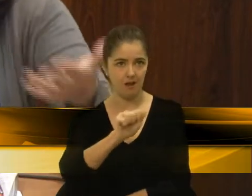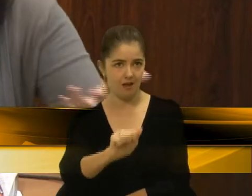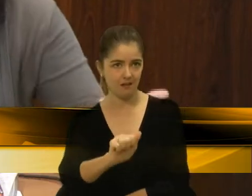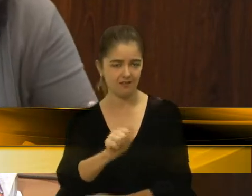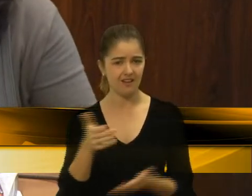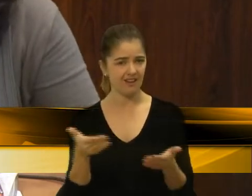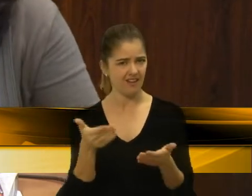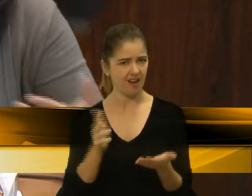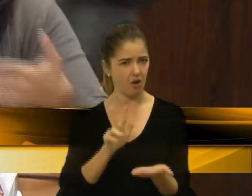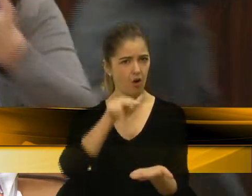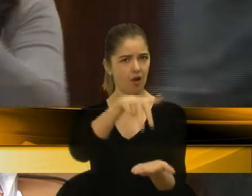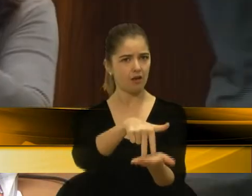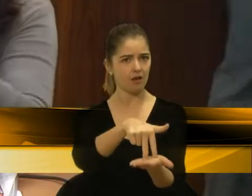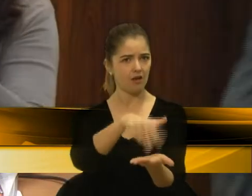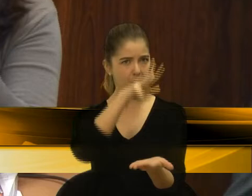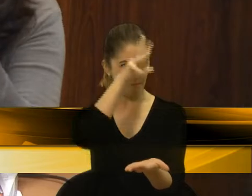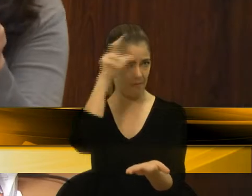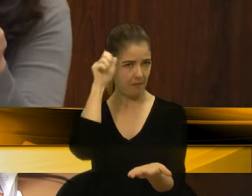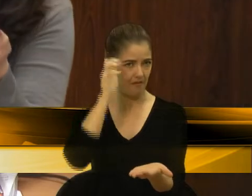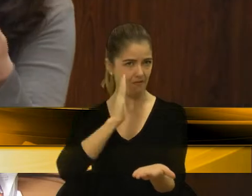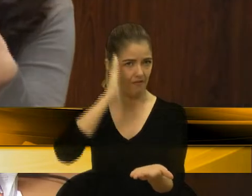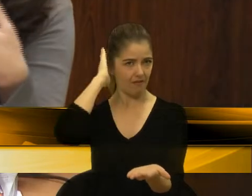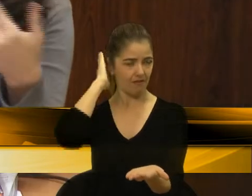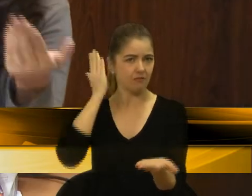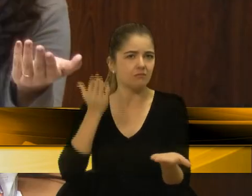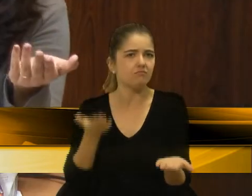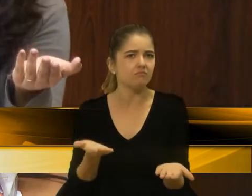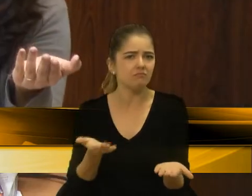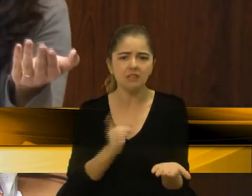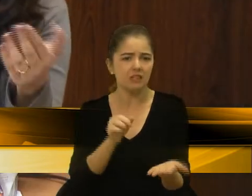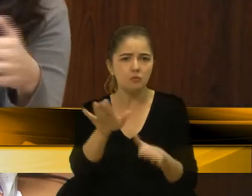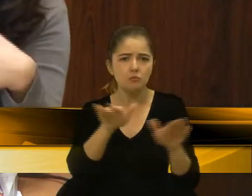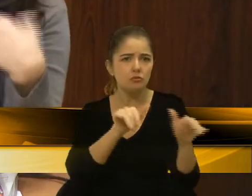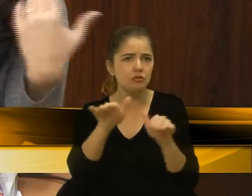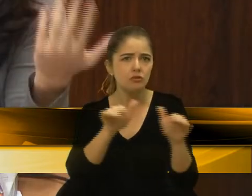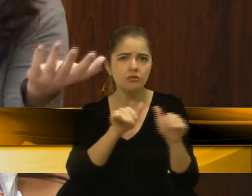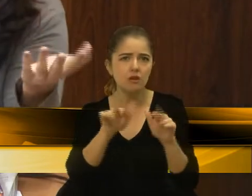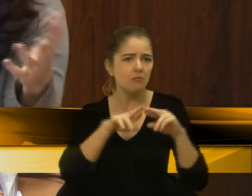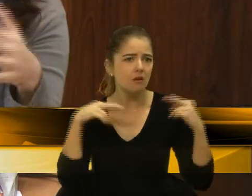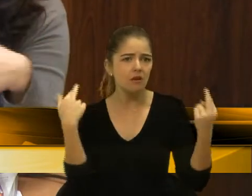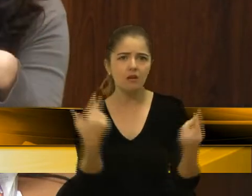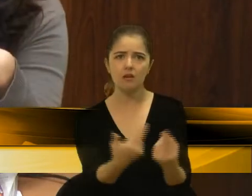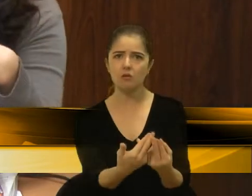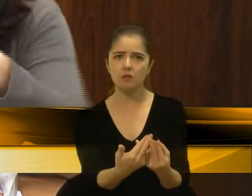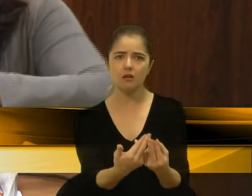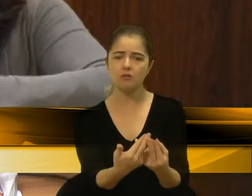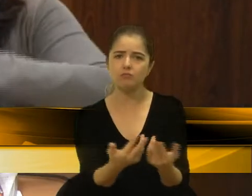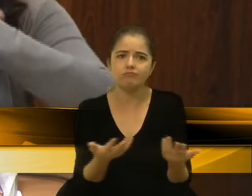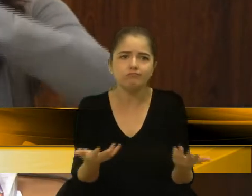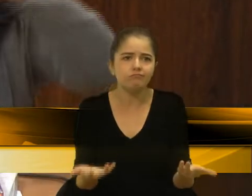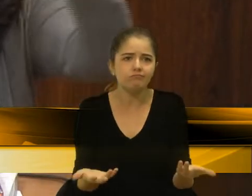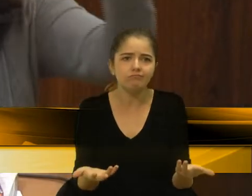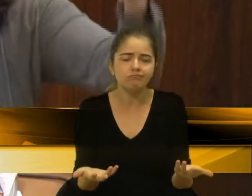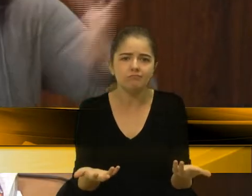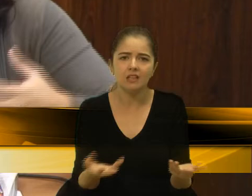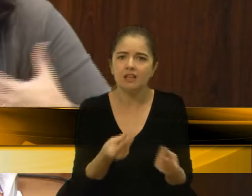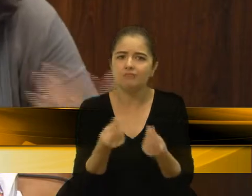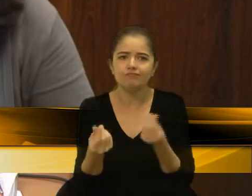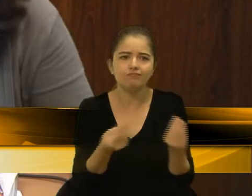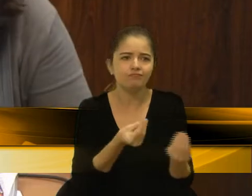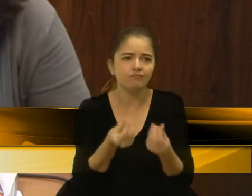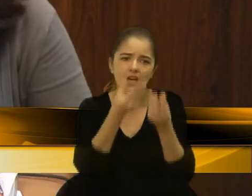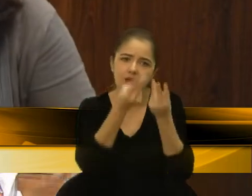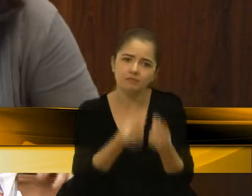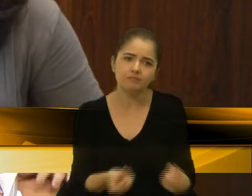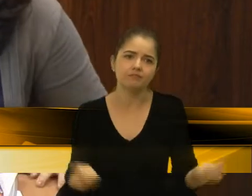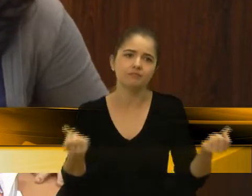agora, simplesmente, essa comissão que tem agora nem reúne, nem existe. É algo tão volátil que se perde no